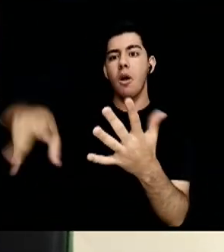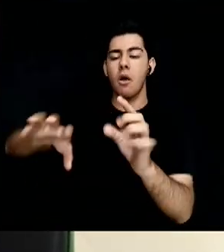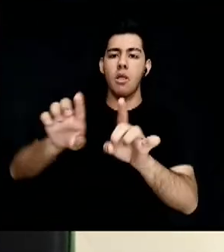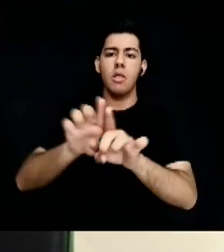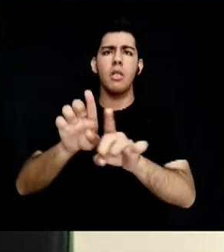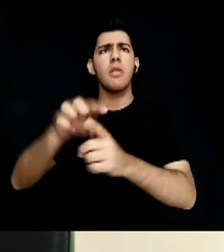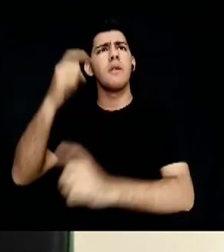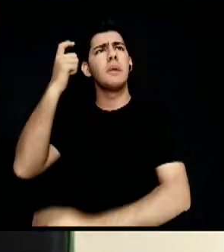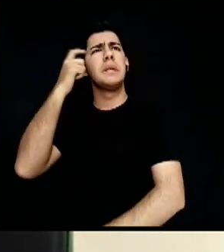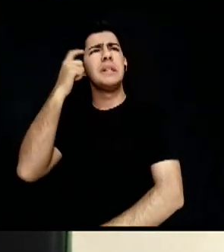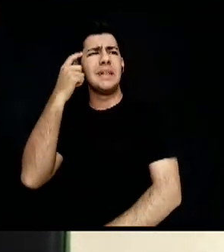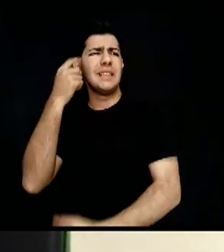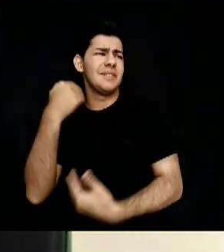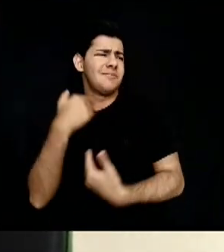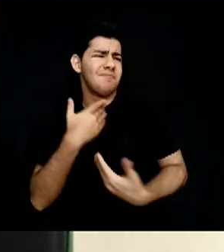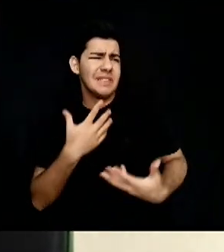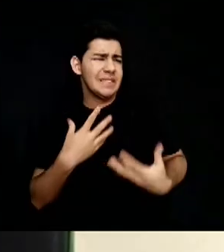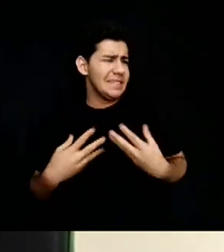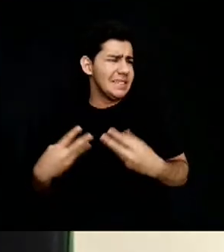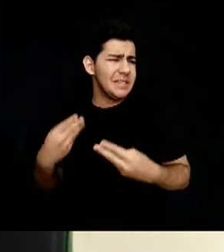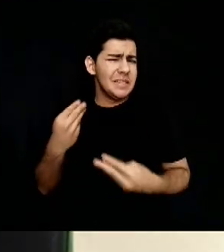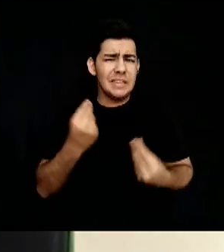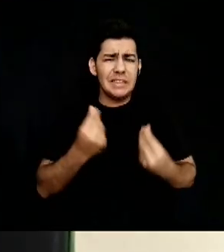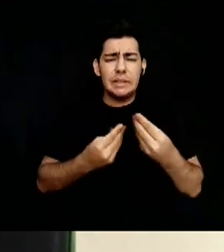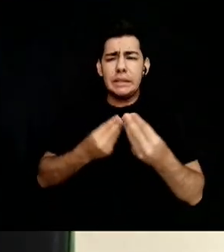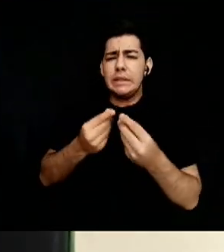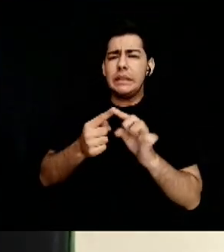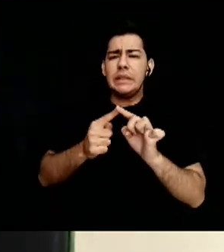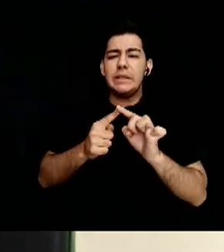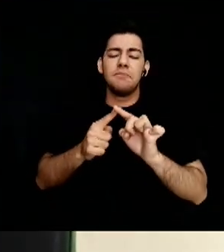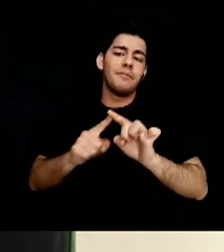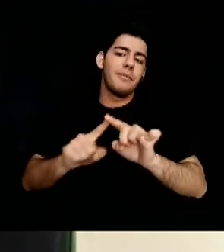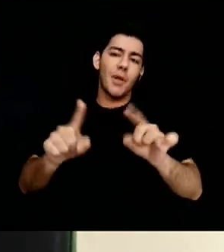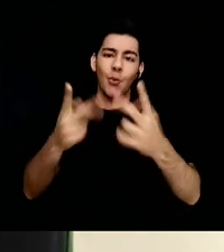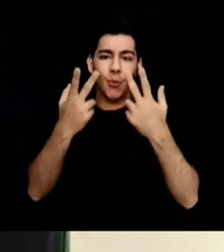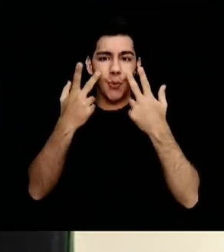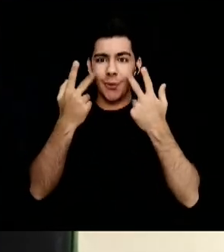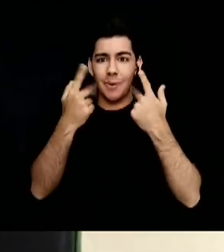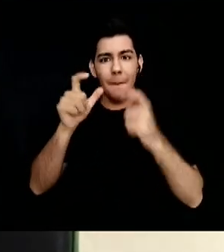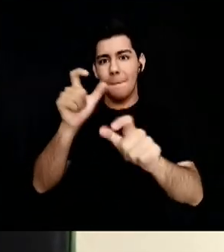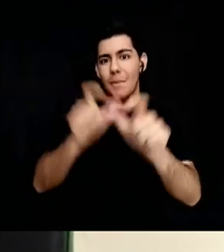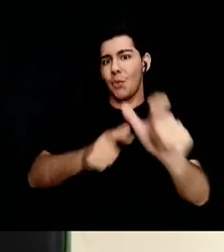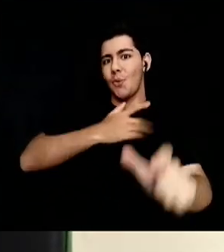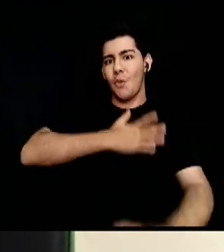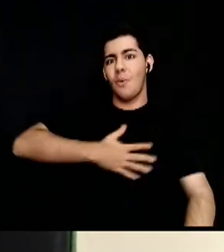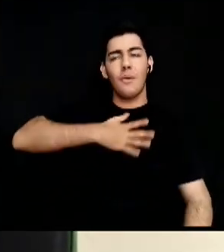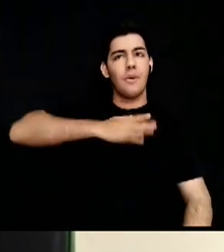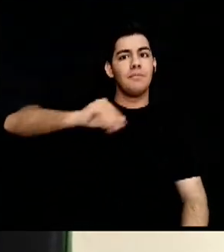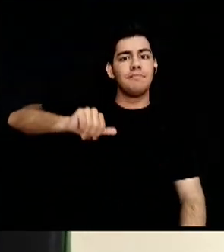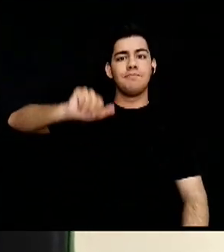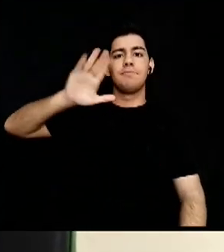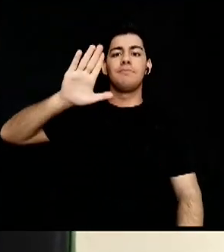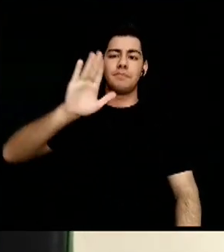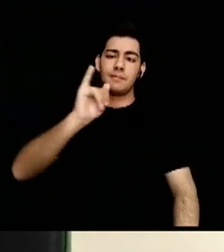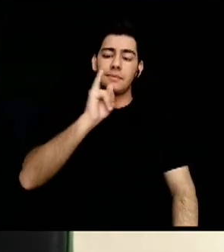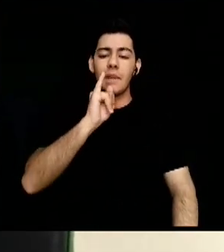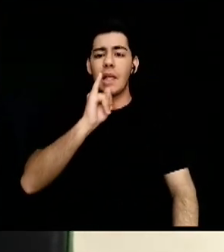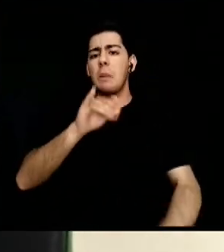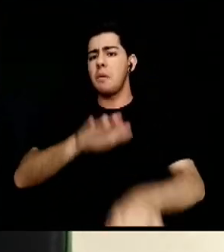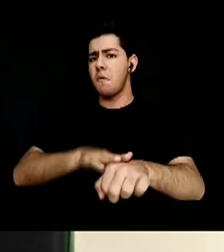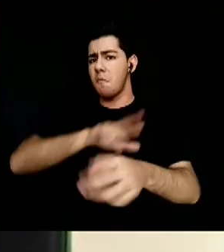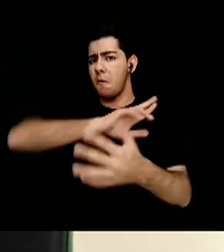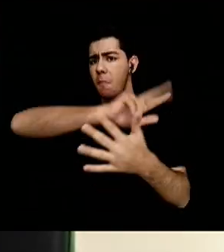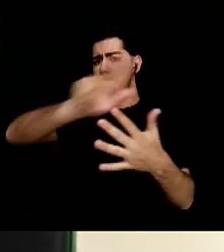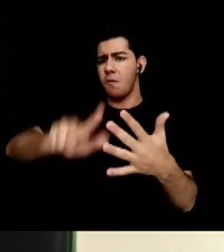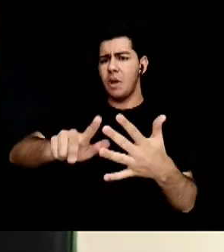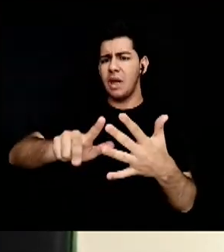assim. Normalmente é o que o pessoal mais gosta, né? Assim, você faz uma peça, não tava tão bem, a peça